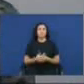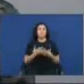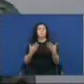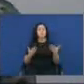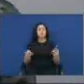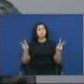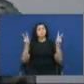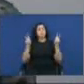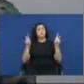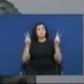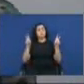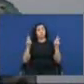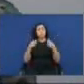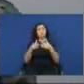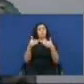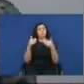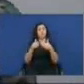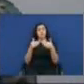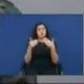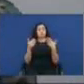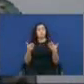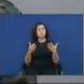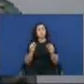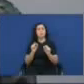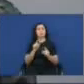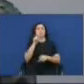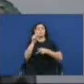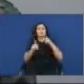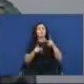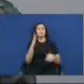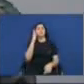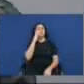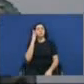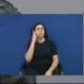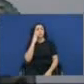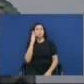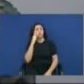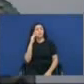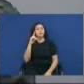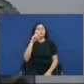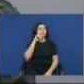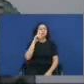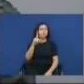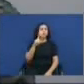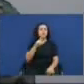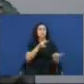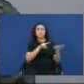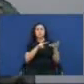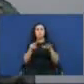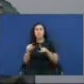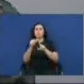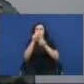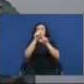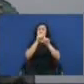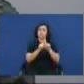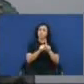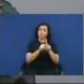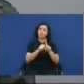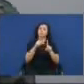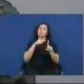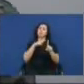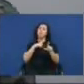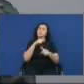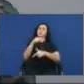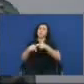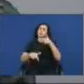nesse sentido, o requerimento vem para que a população seja informada do dia, da semana, do mês que